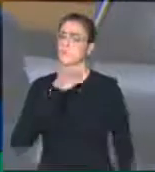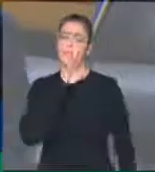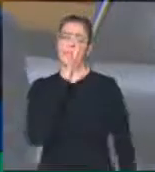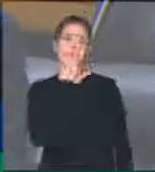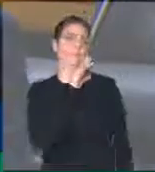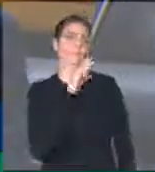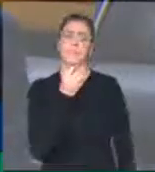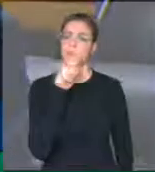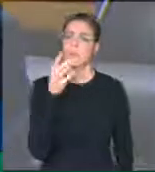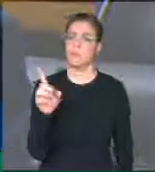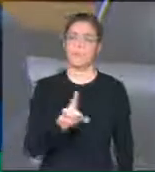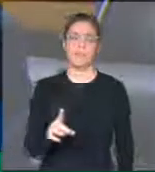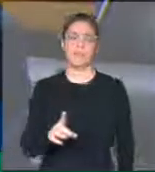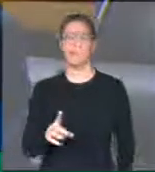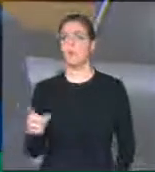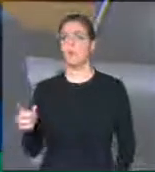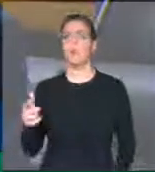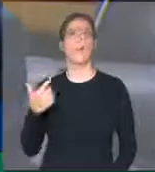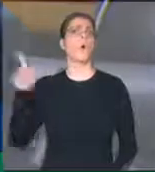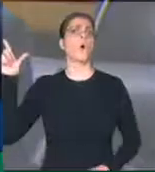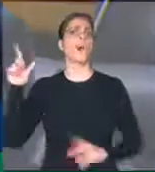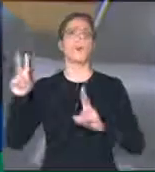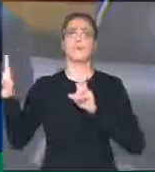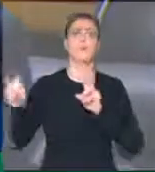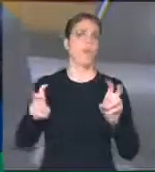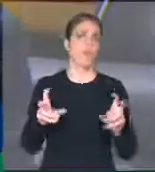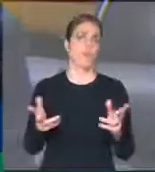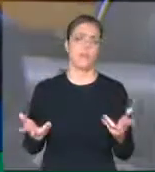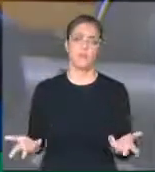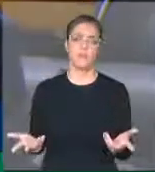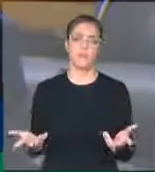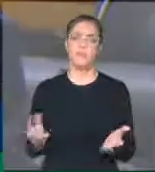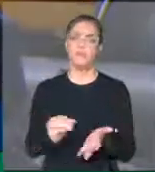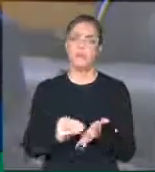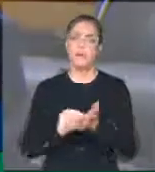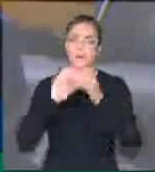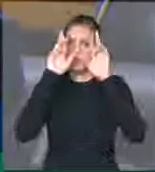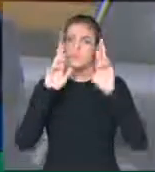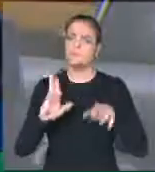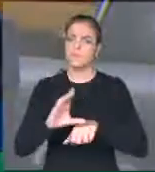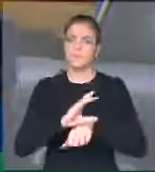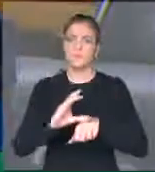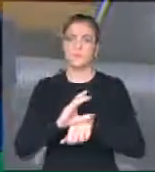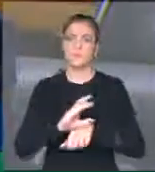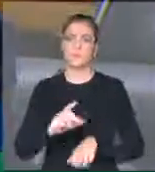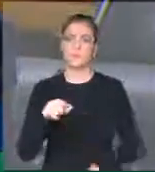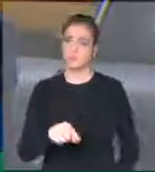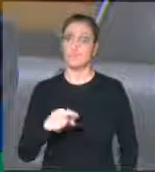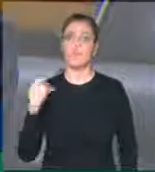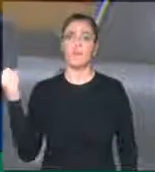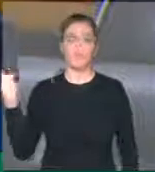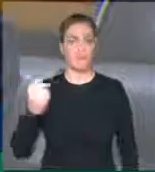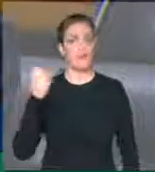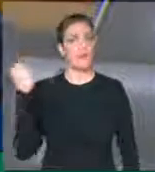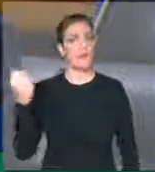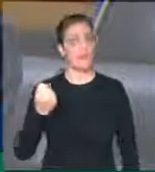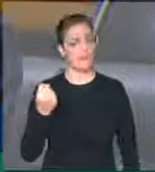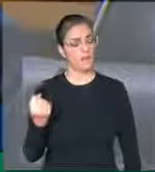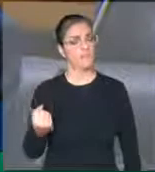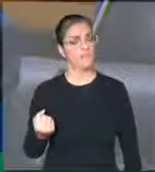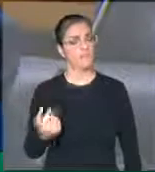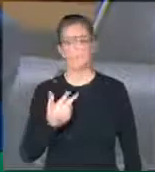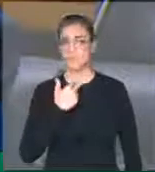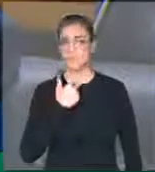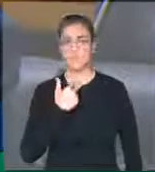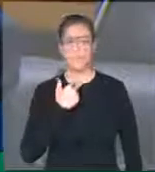que outros temas sejam tratados dessa forma, desrespeitando a nossa Constituição. Eu acho que isso é muito grave, a gente tratar dessa forma.